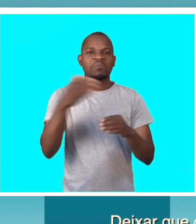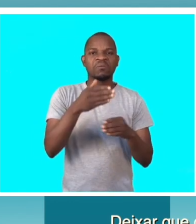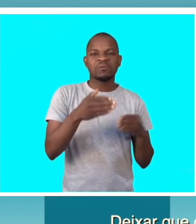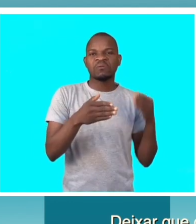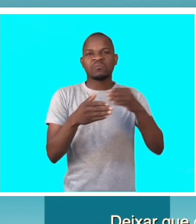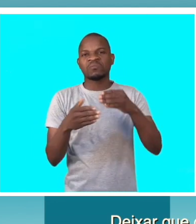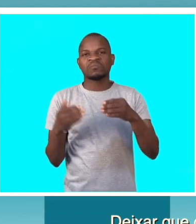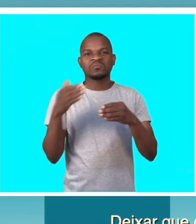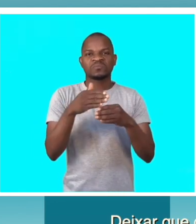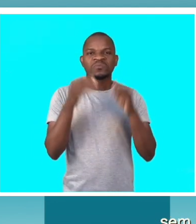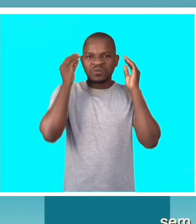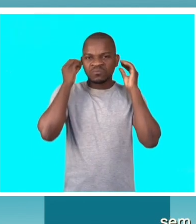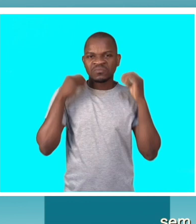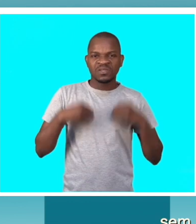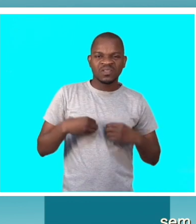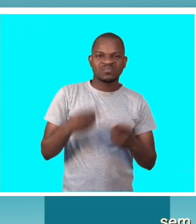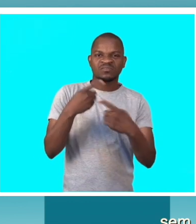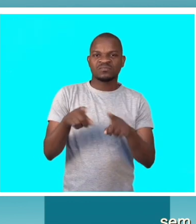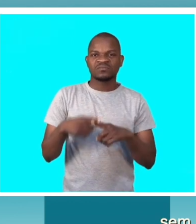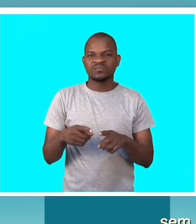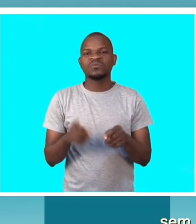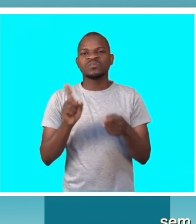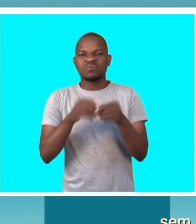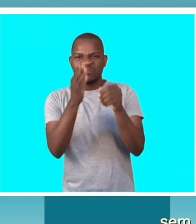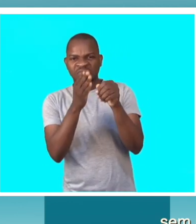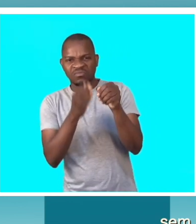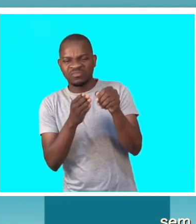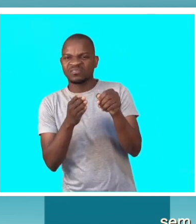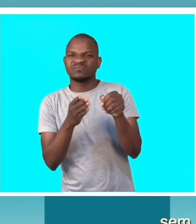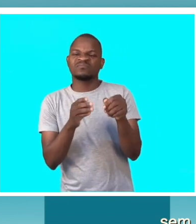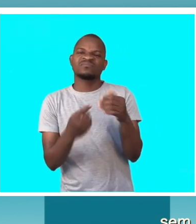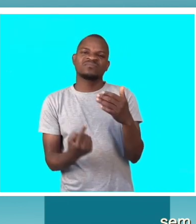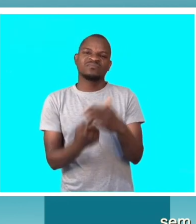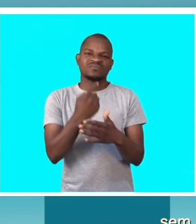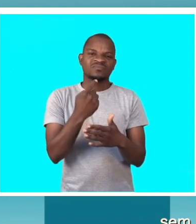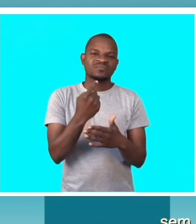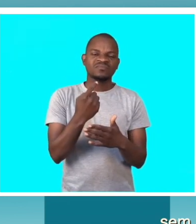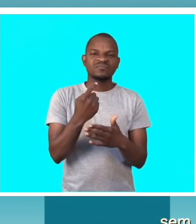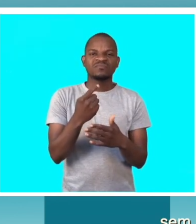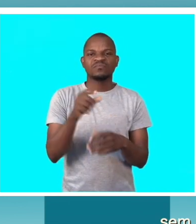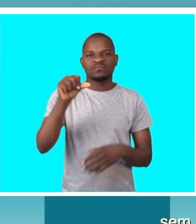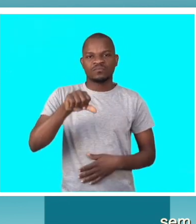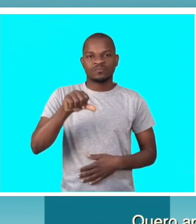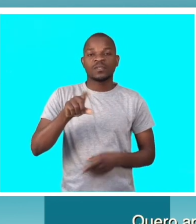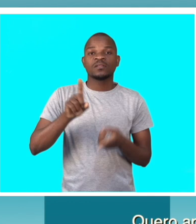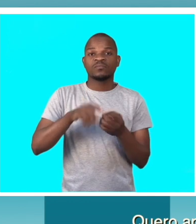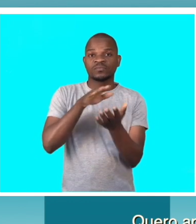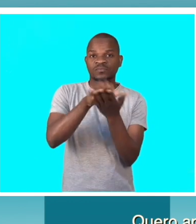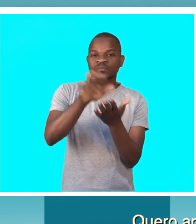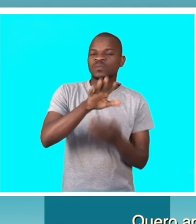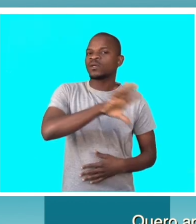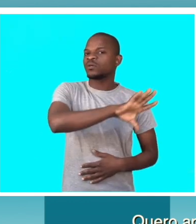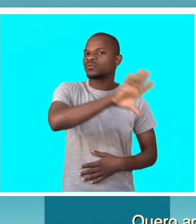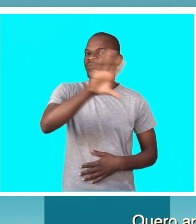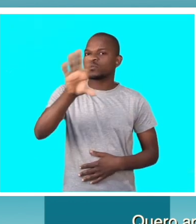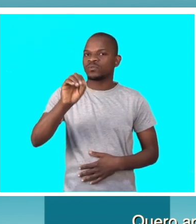intervenções médicas, sem muitas intervenções cirúrgicas que traumatizem essa mulher. Apelar a todas as